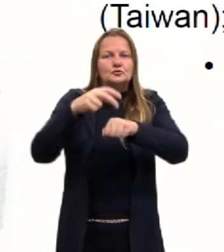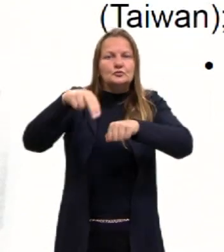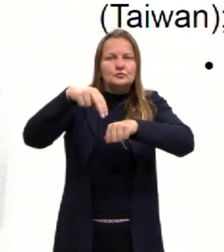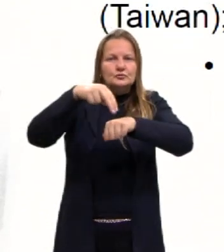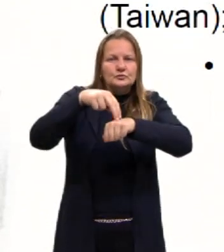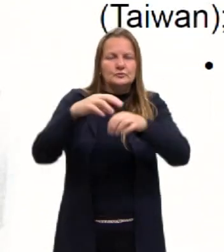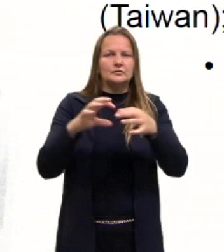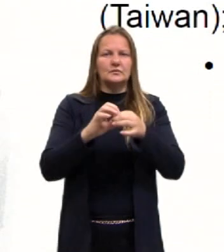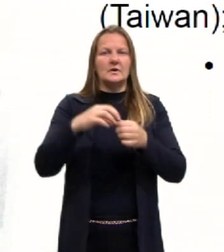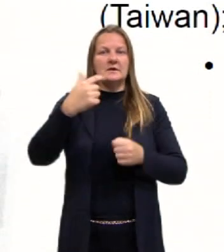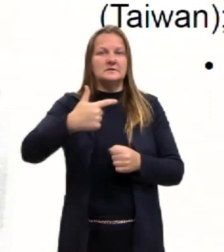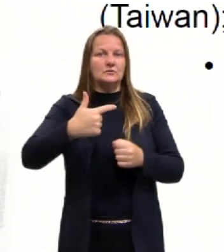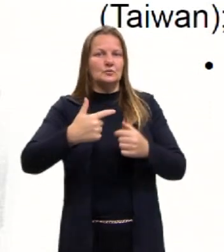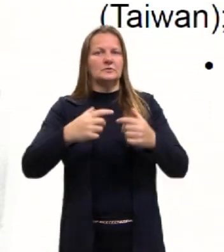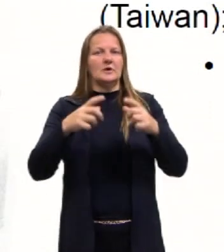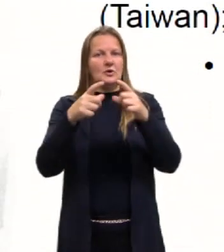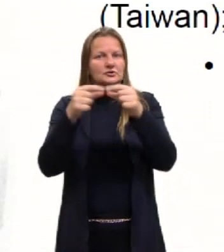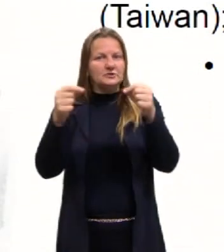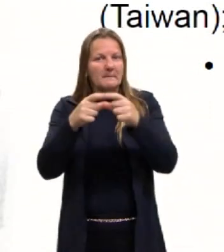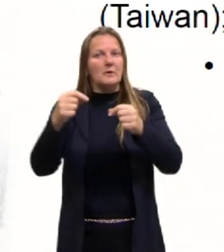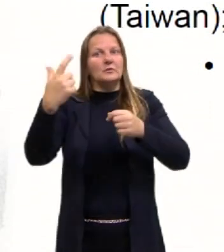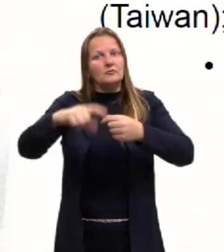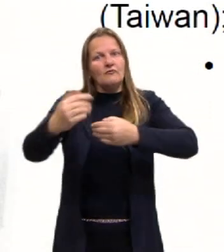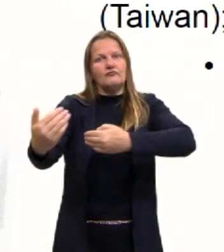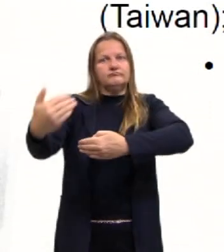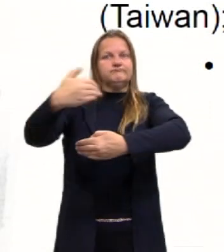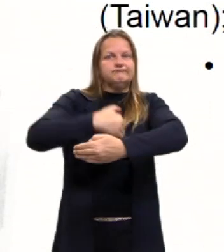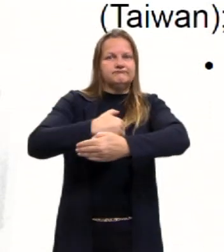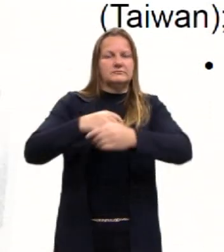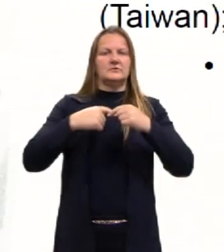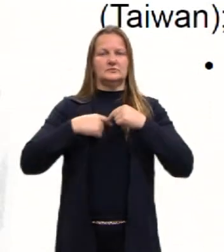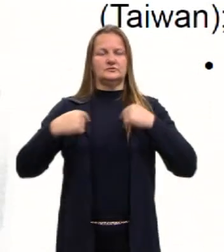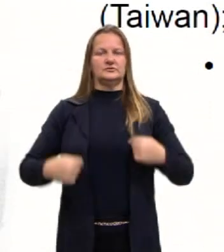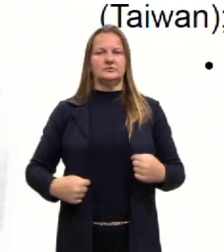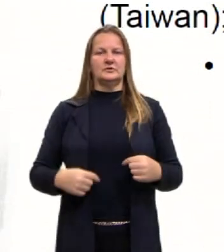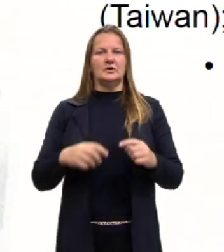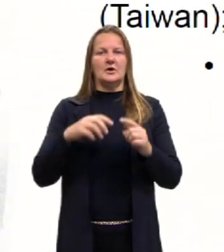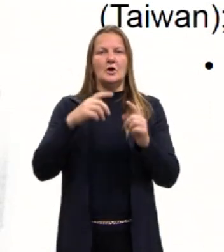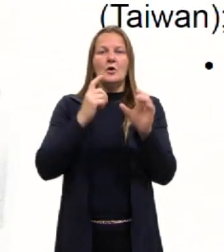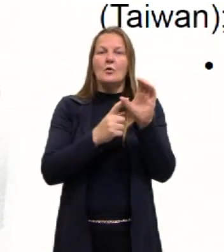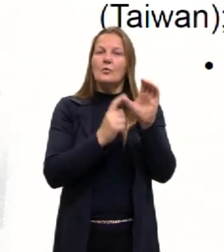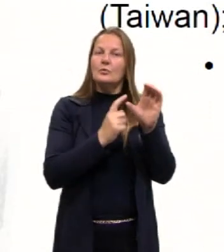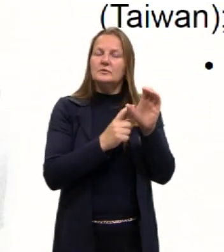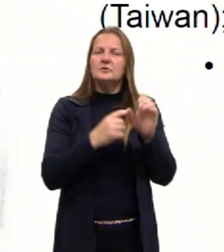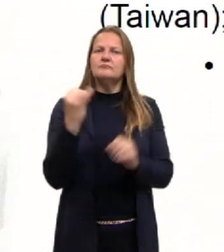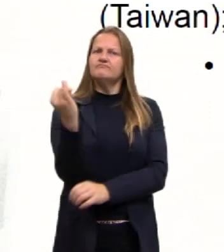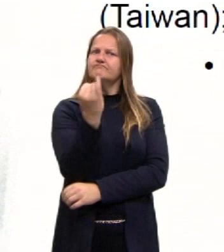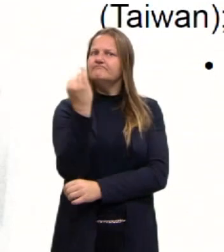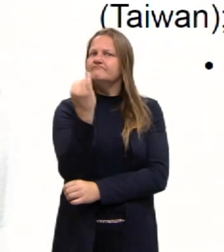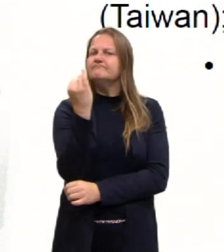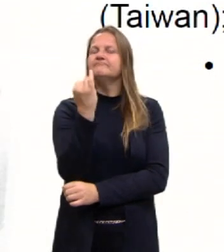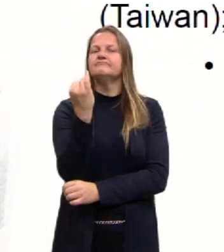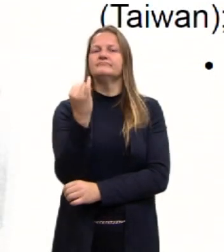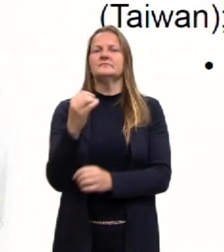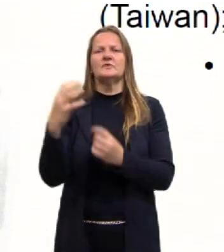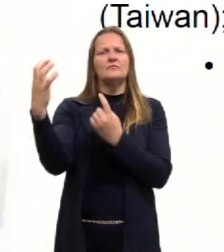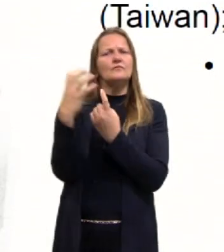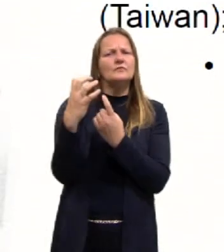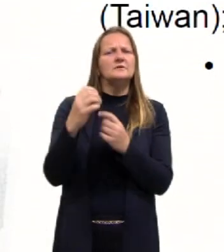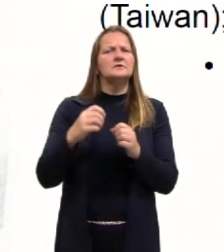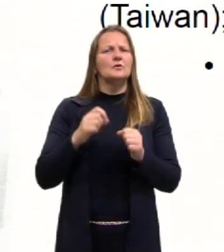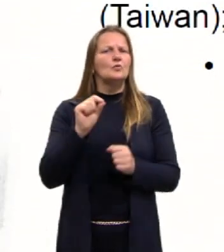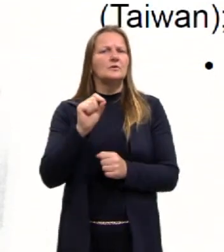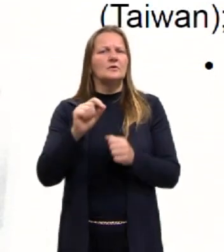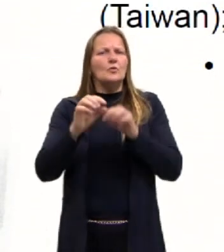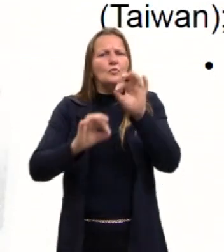japonesa né os japoneses invadem de novo a China Os Comunistas ganham uma importância uma influência muito grande porque eles